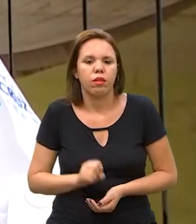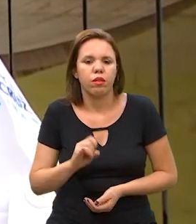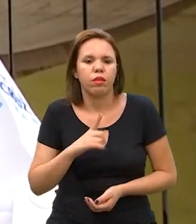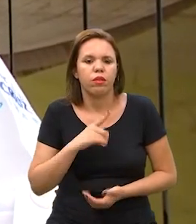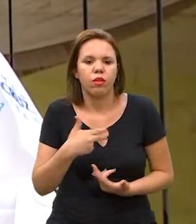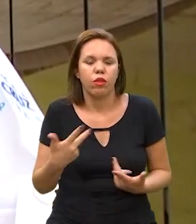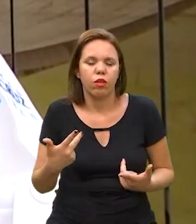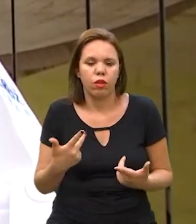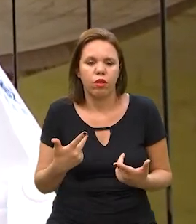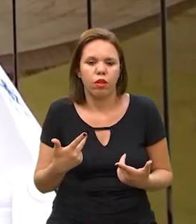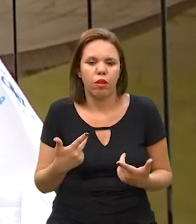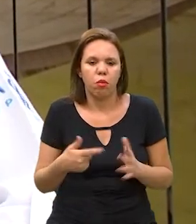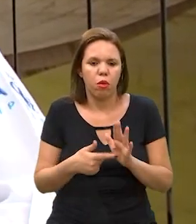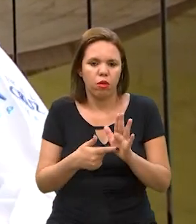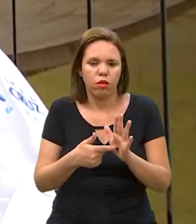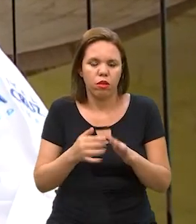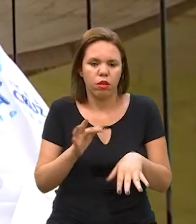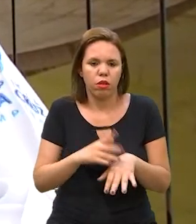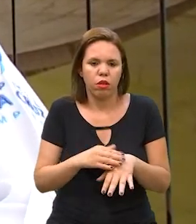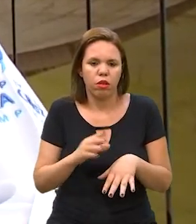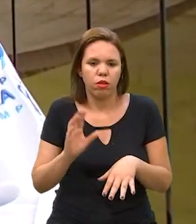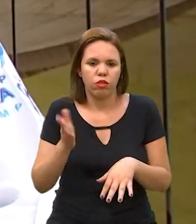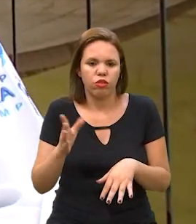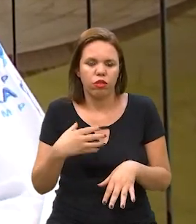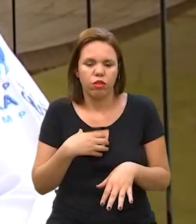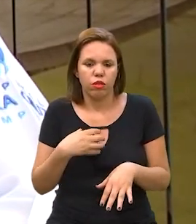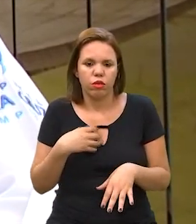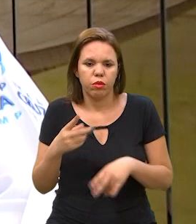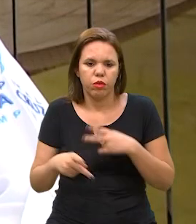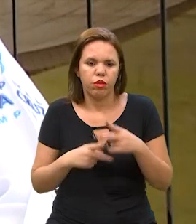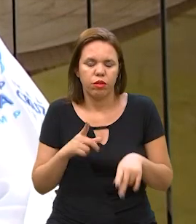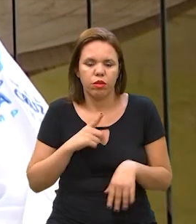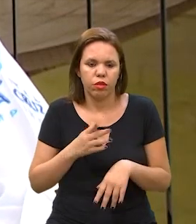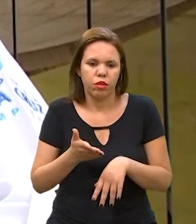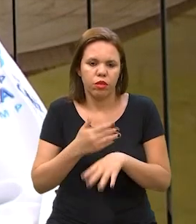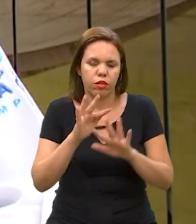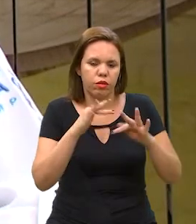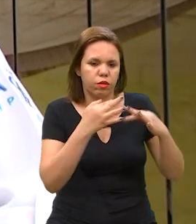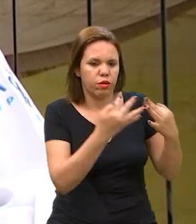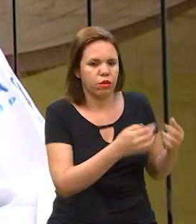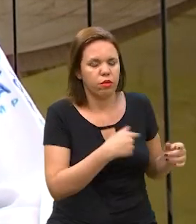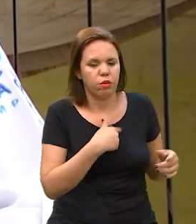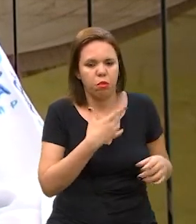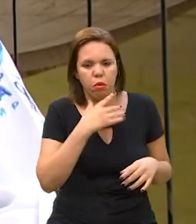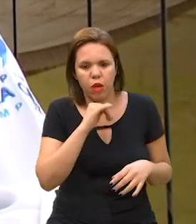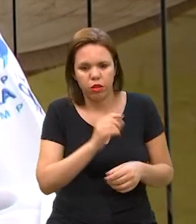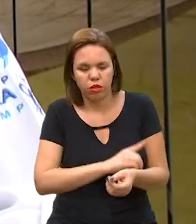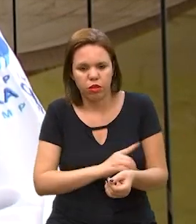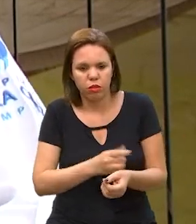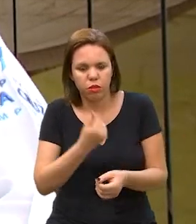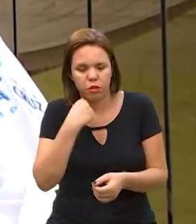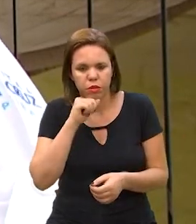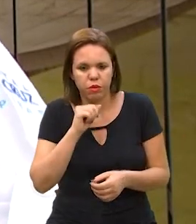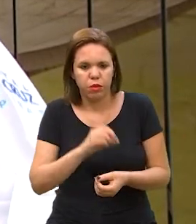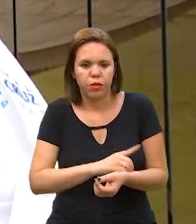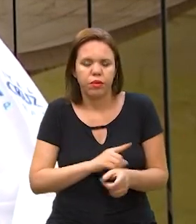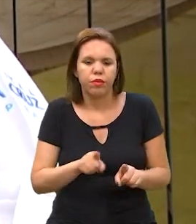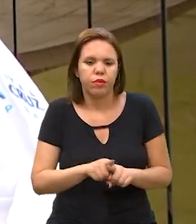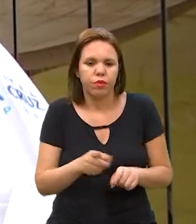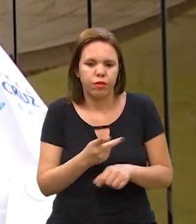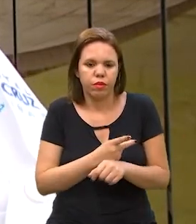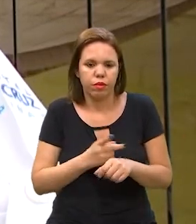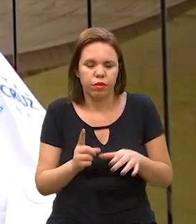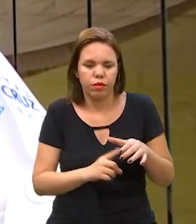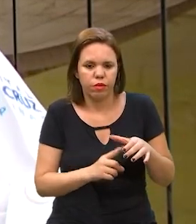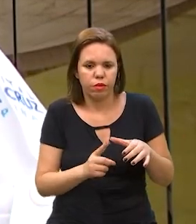E se tiver algum sintoma, apresentar alguma coisa, ou já um paciente que tem antecedentes familiares, pai diabético, mãe